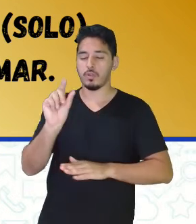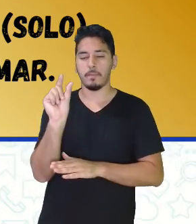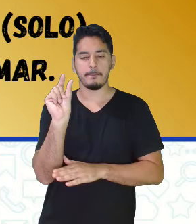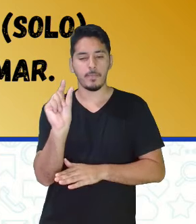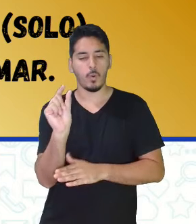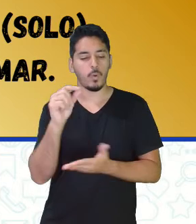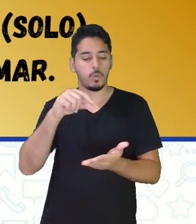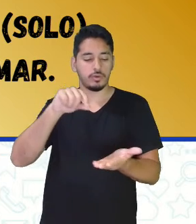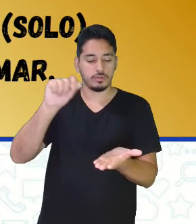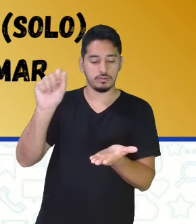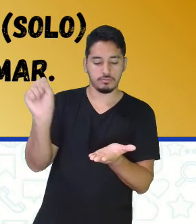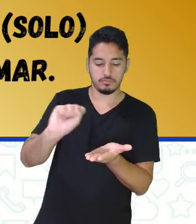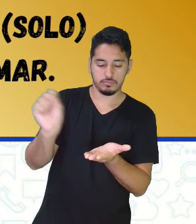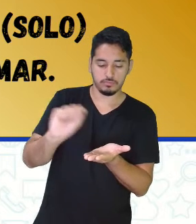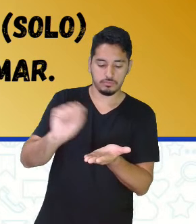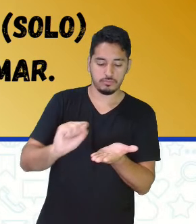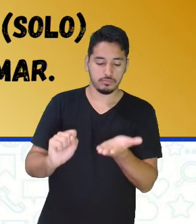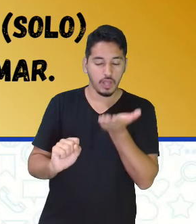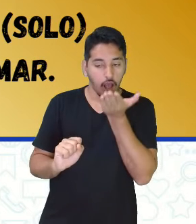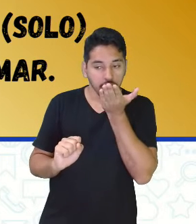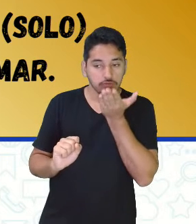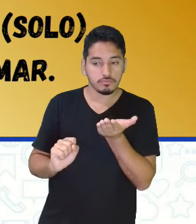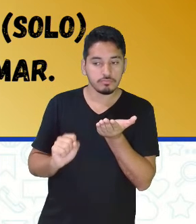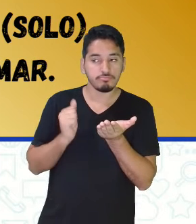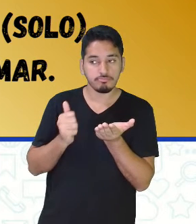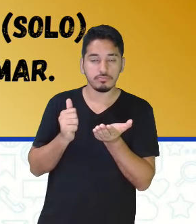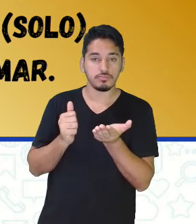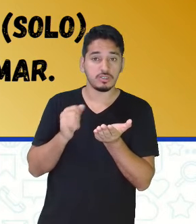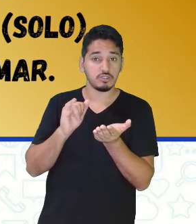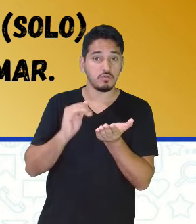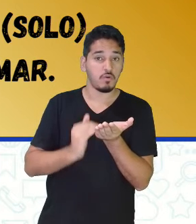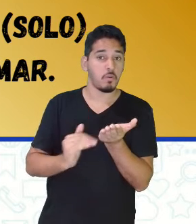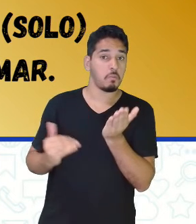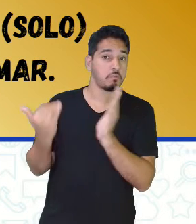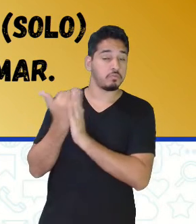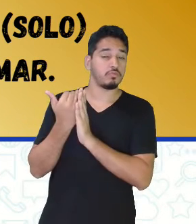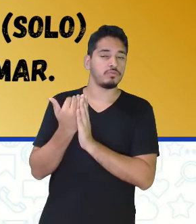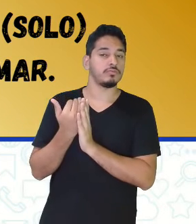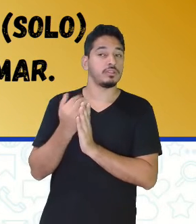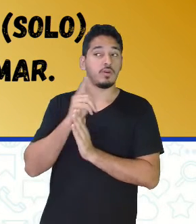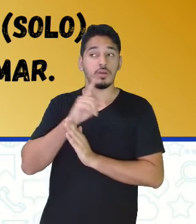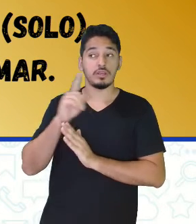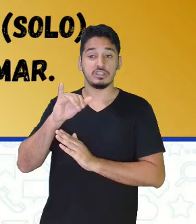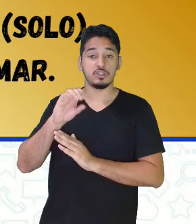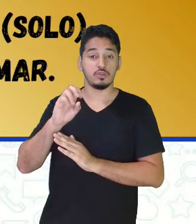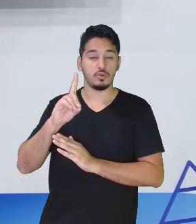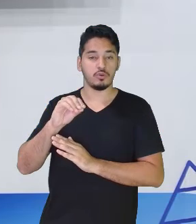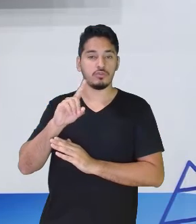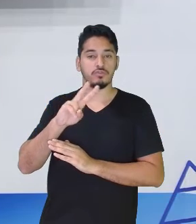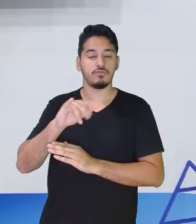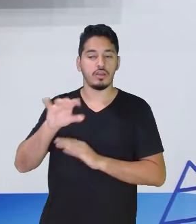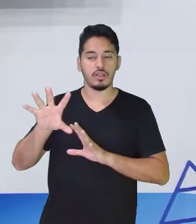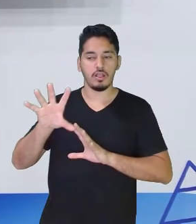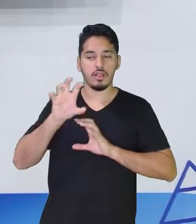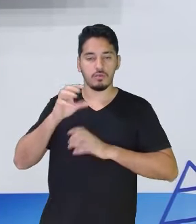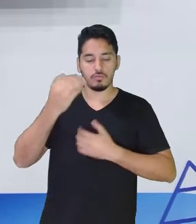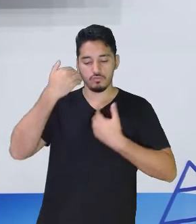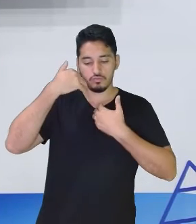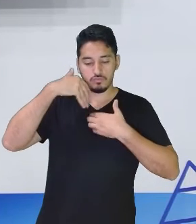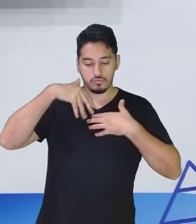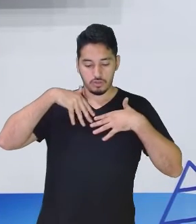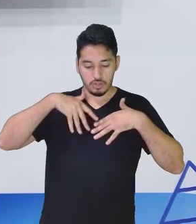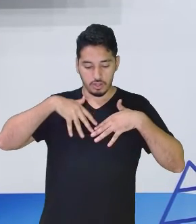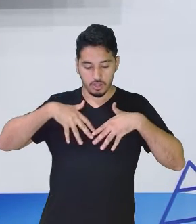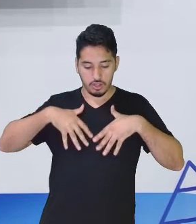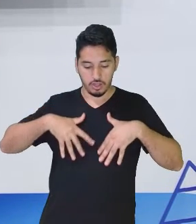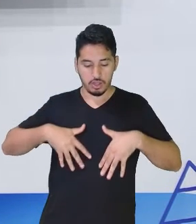porções, então esse iodo vai chegar no nosso corpo e evitar doenças como é o caso do bócio, que vai